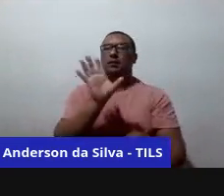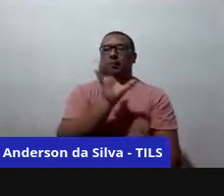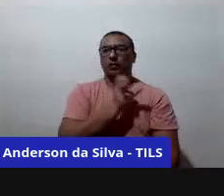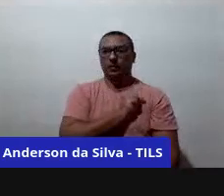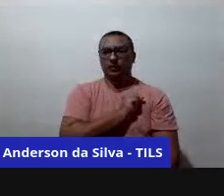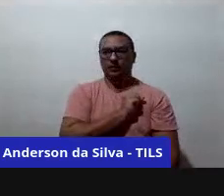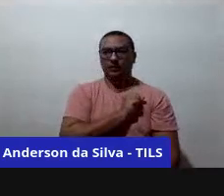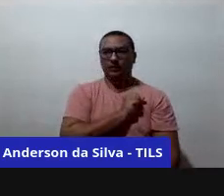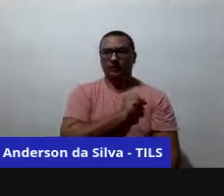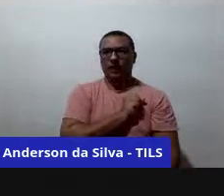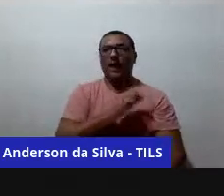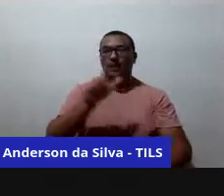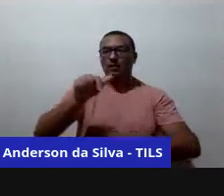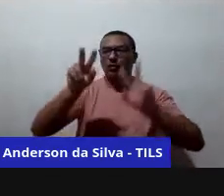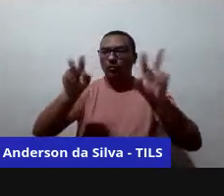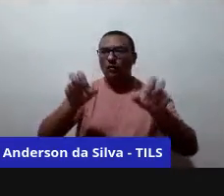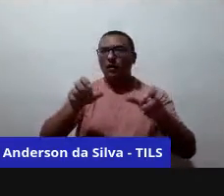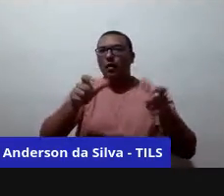Lugar.